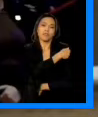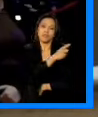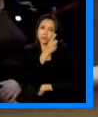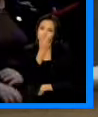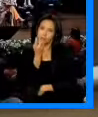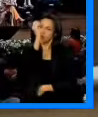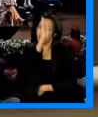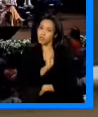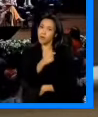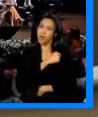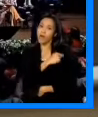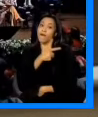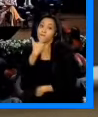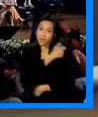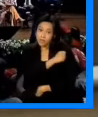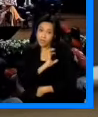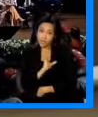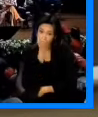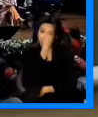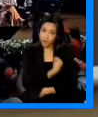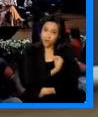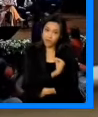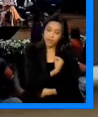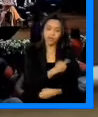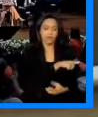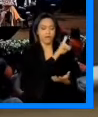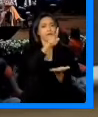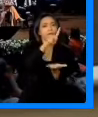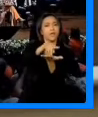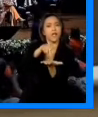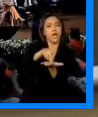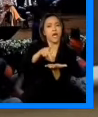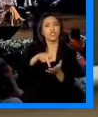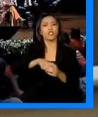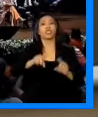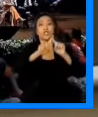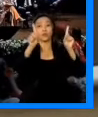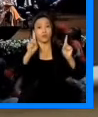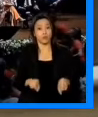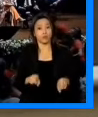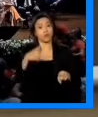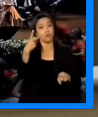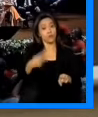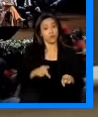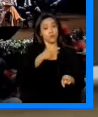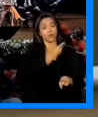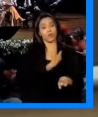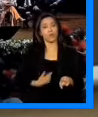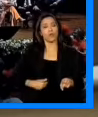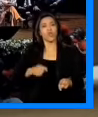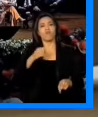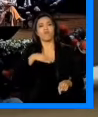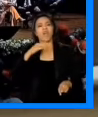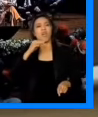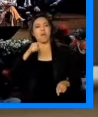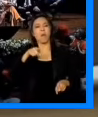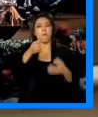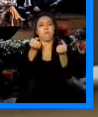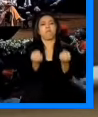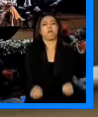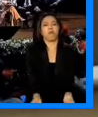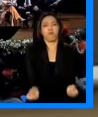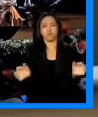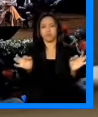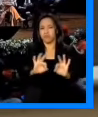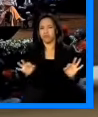a vacina salva vidas. A verdade de que os servidores públicos do nosso país não são um mal ou não são um peso,